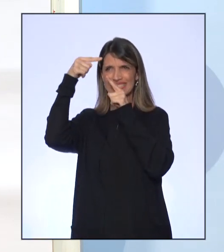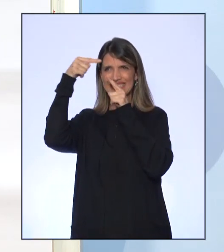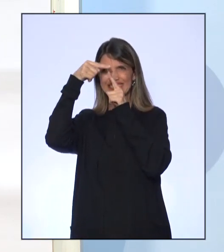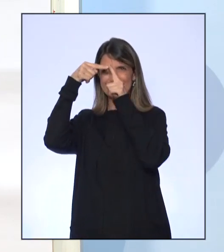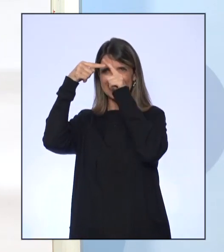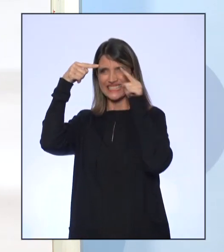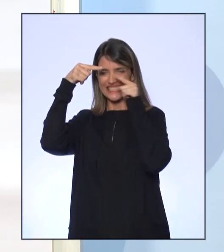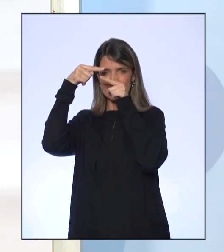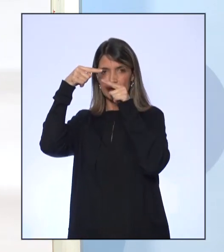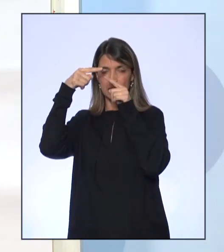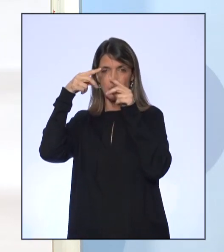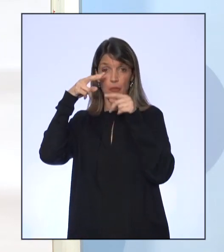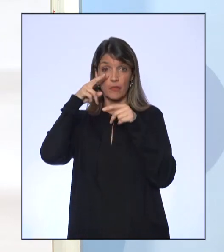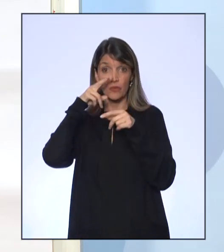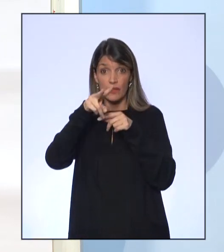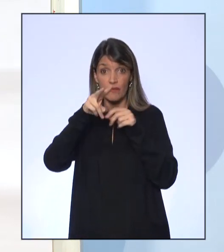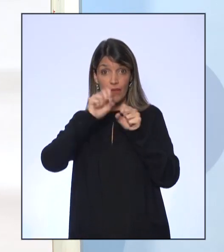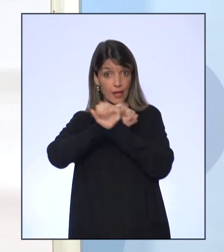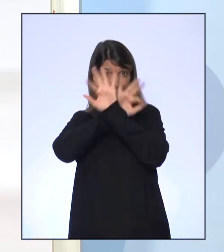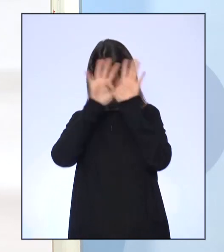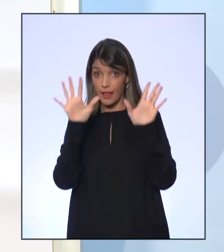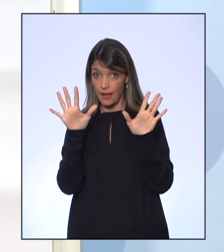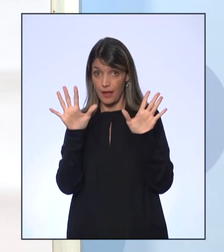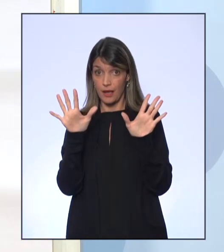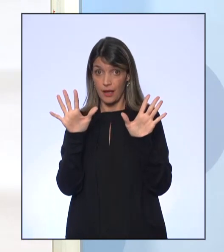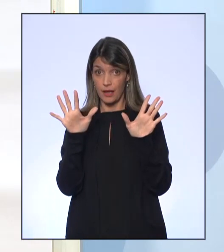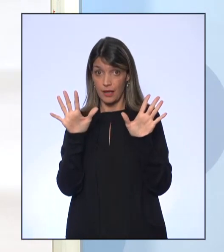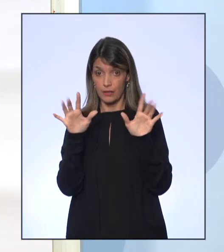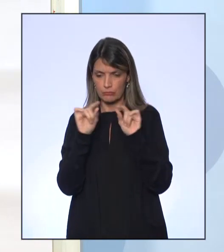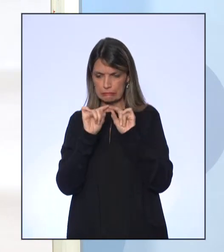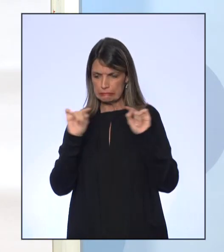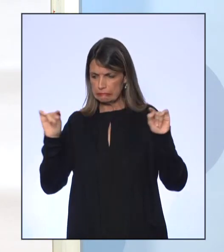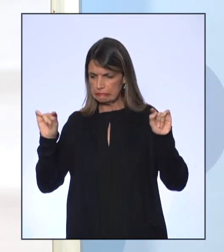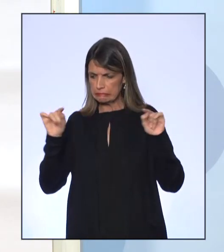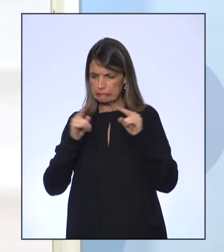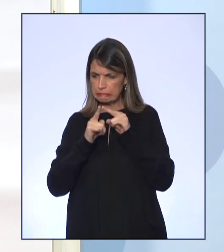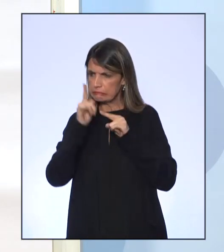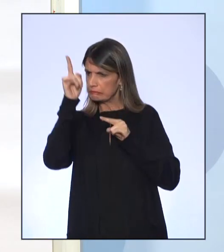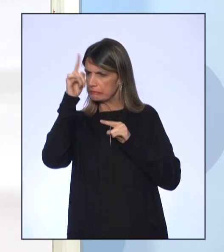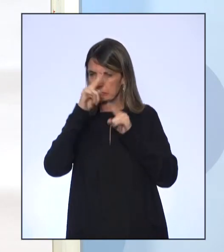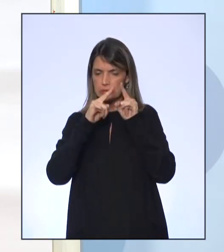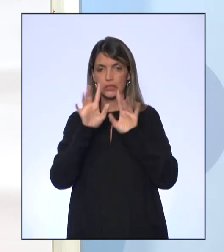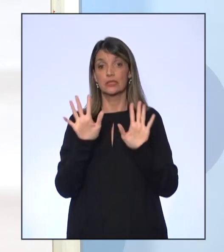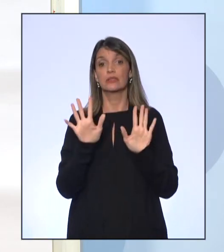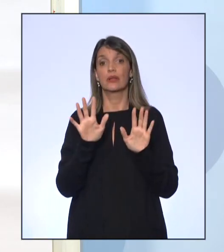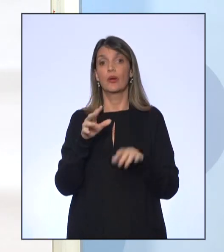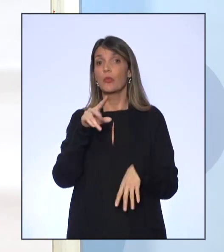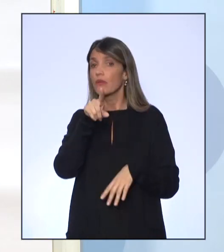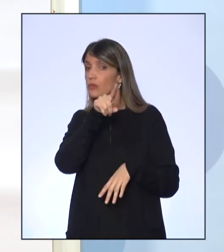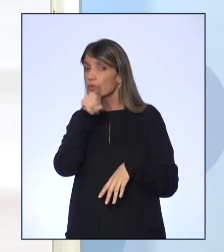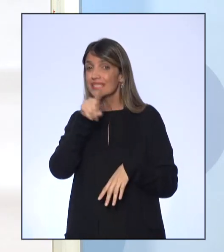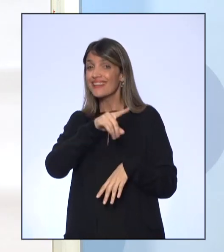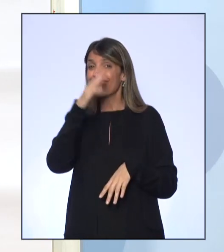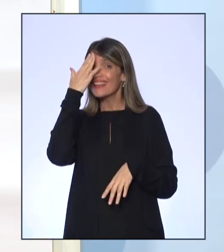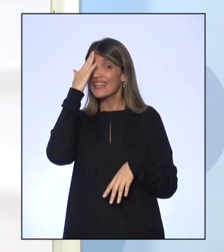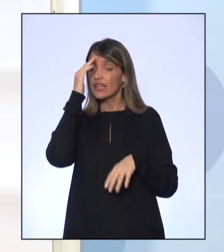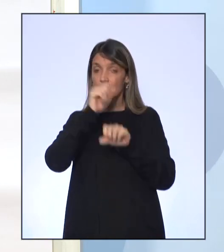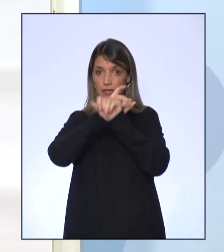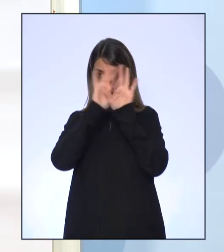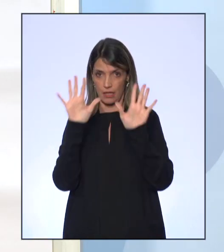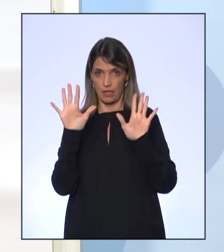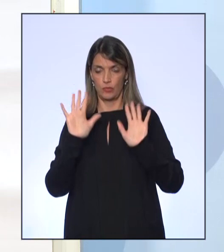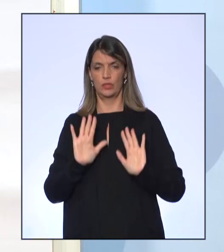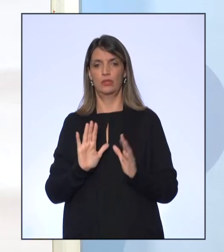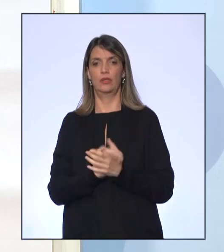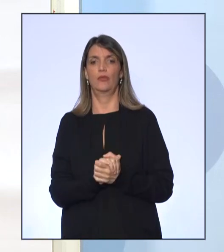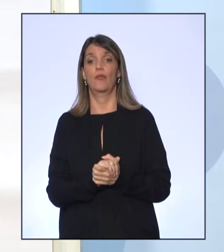enxergar de uma forma mais clara, tá? Então, para vocês fazerem, é um exercício aí para vocês entenderem, tá bom? Então, eu venho